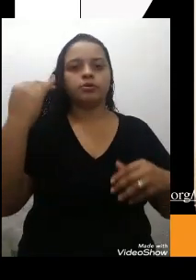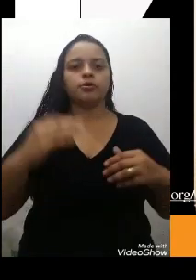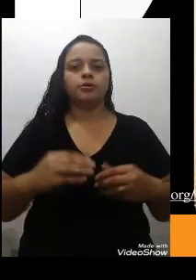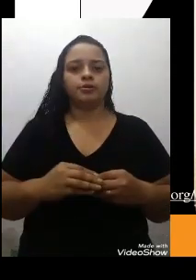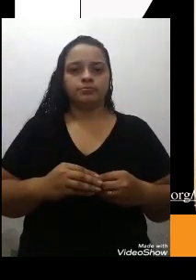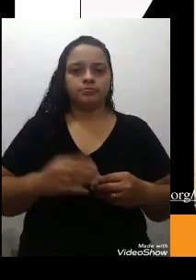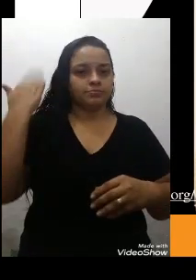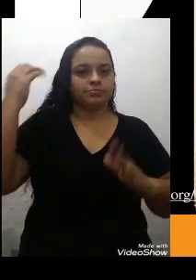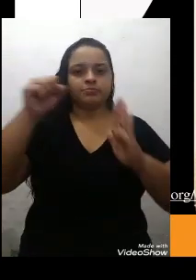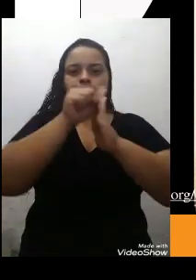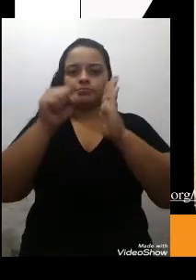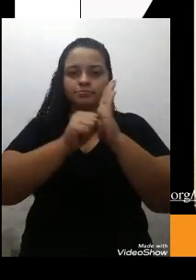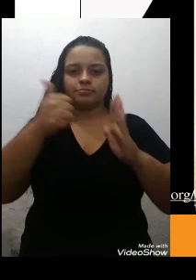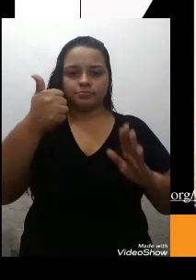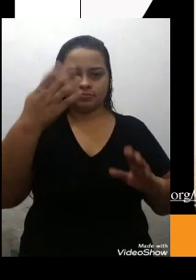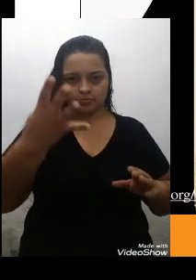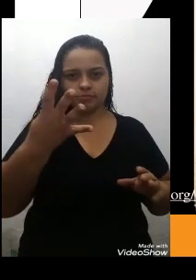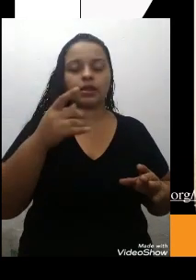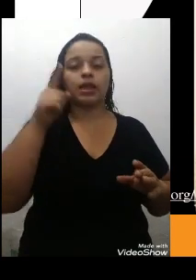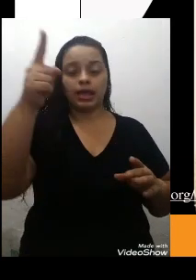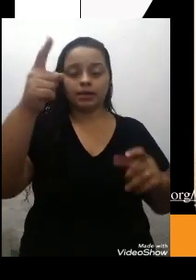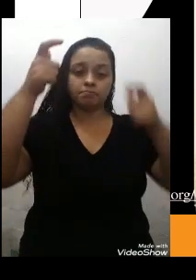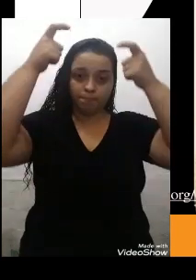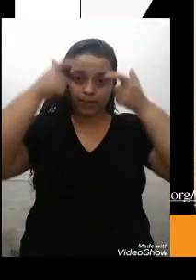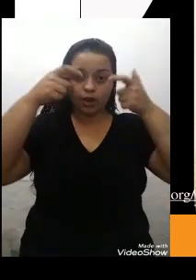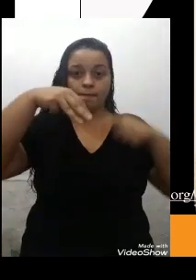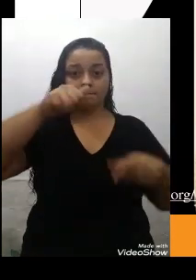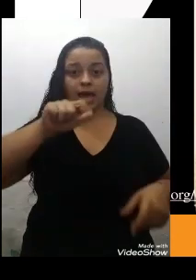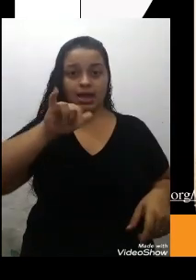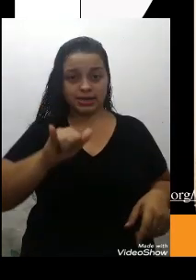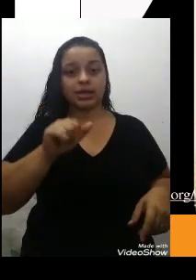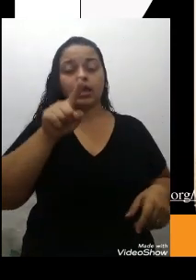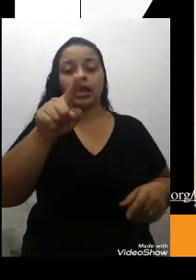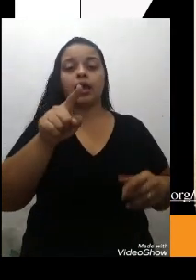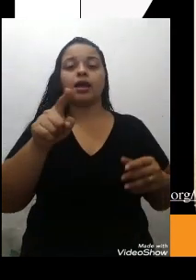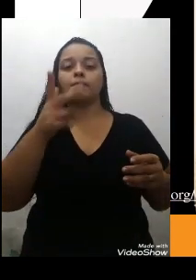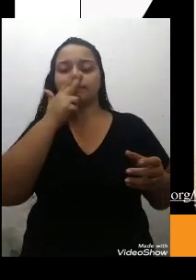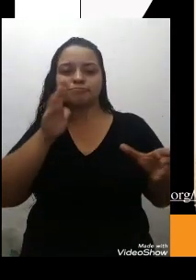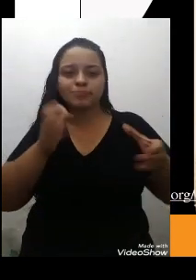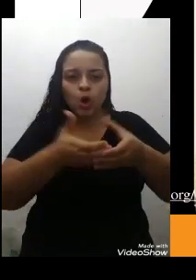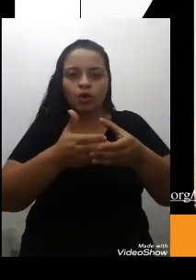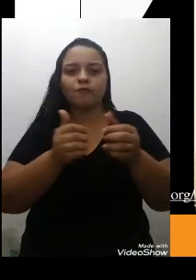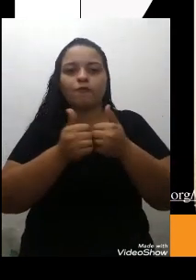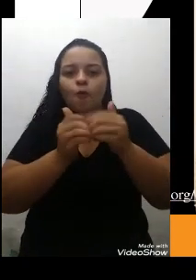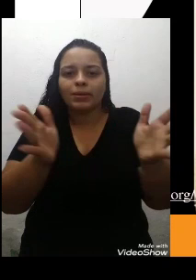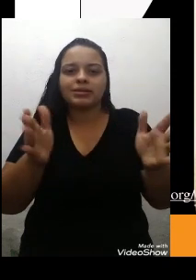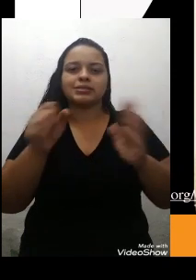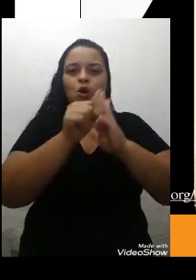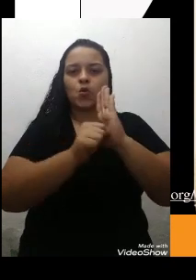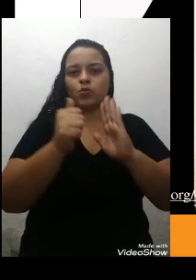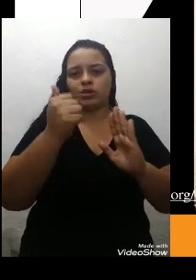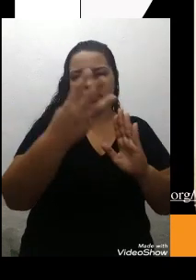século XIV. Né? O Império do Mali ele se forma a partir ali do século XIII e se estende até o